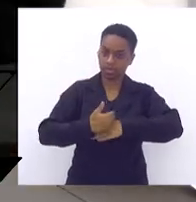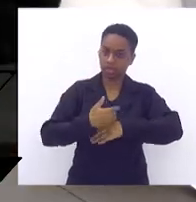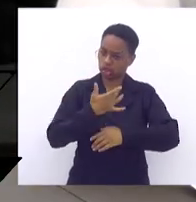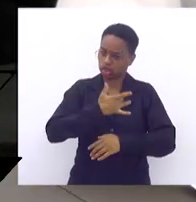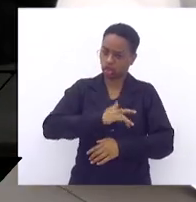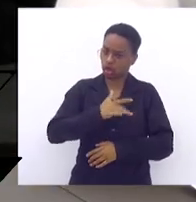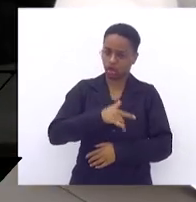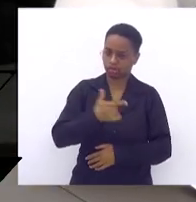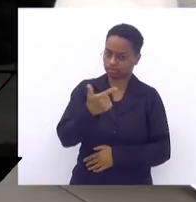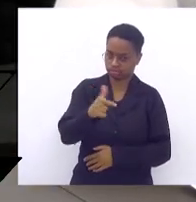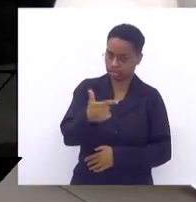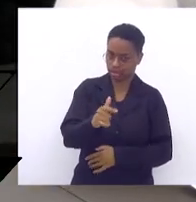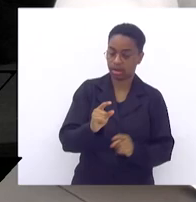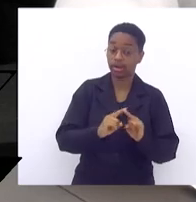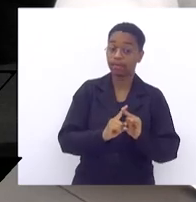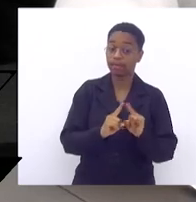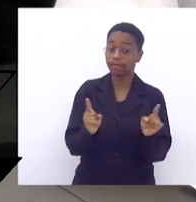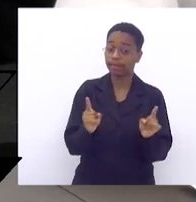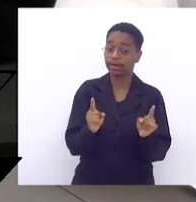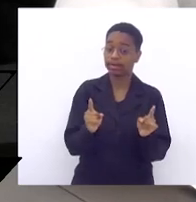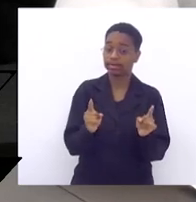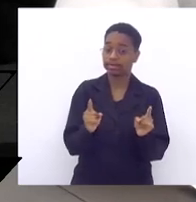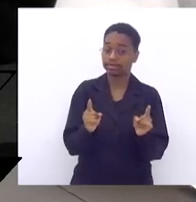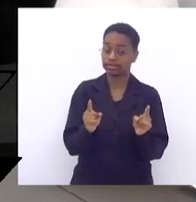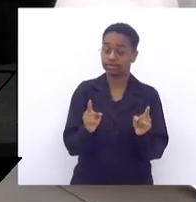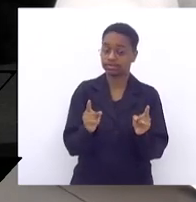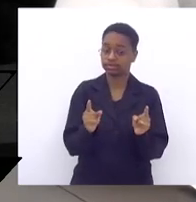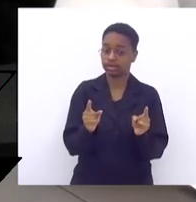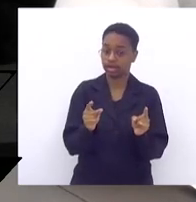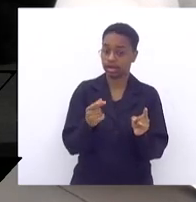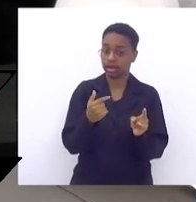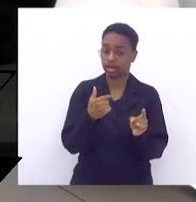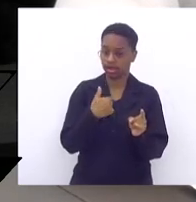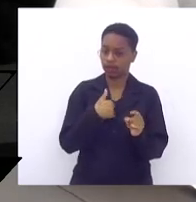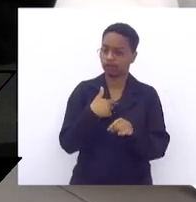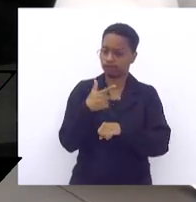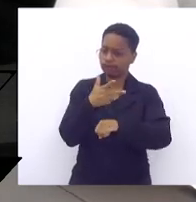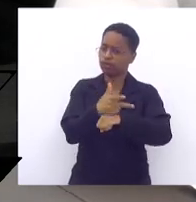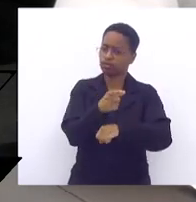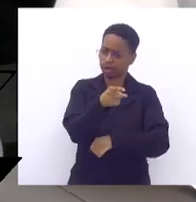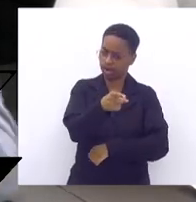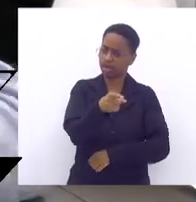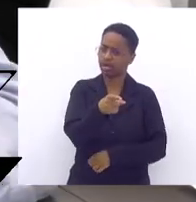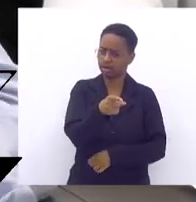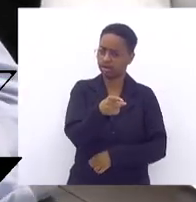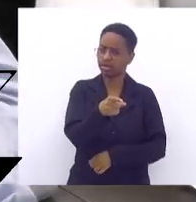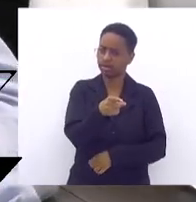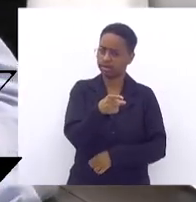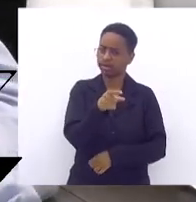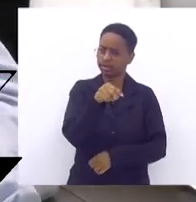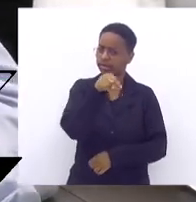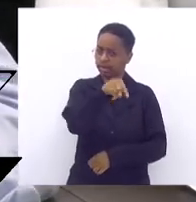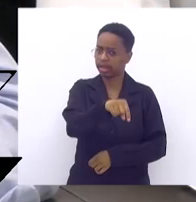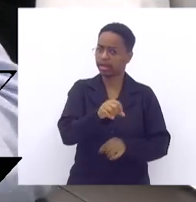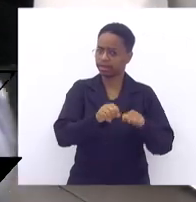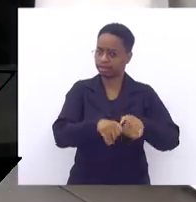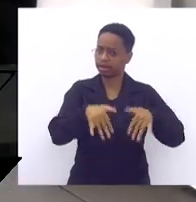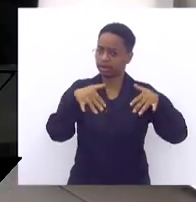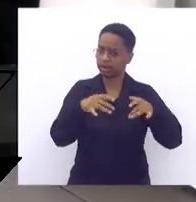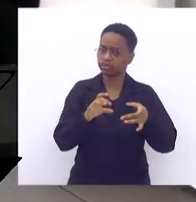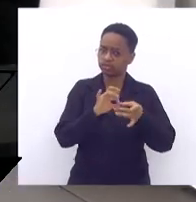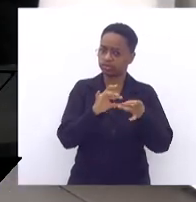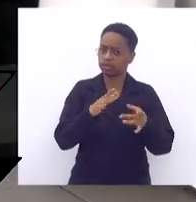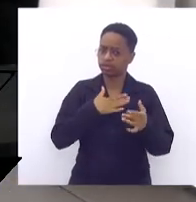impiedosamente, apesar de eu ter ido filmar Vossa Excelência aqui em plenário, com a minha